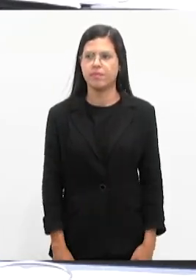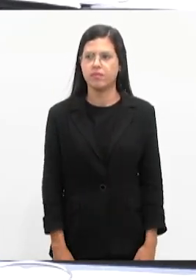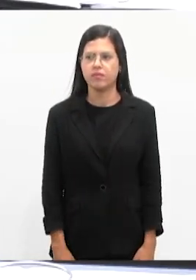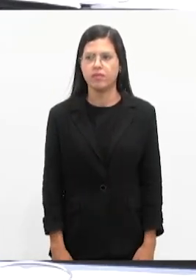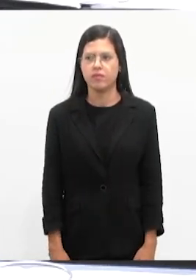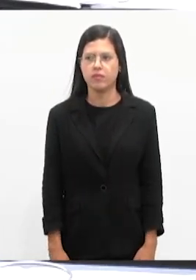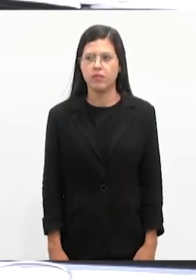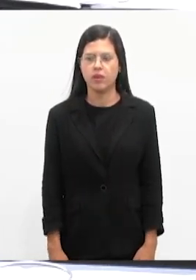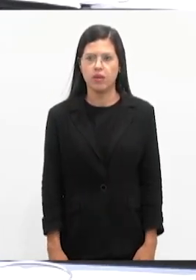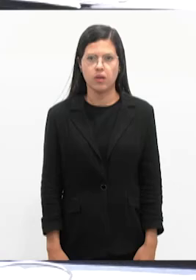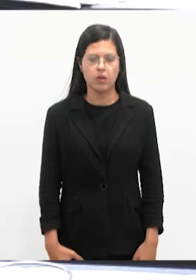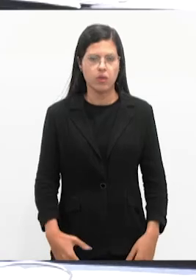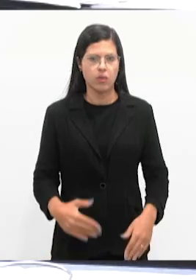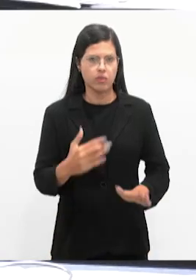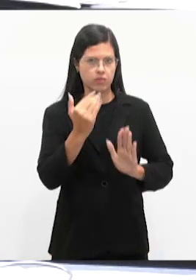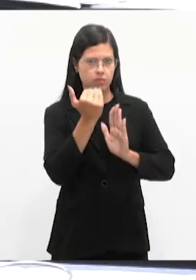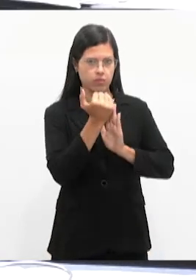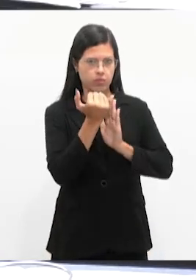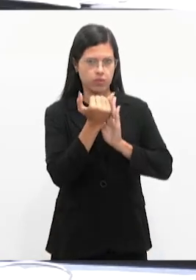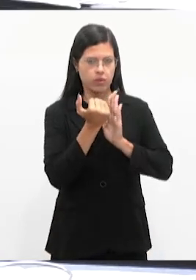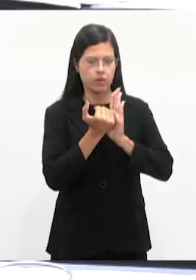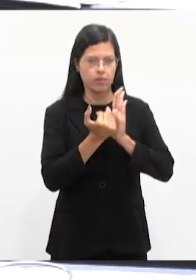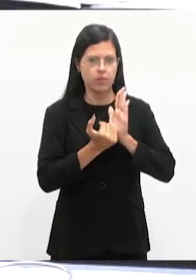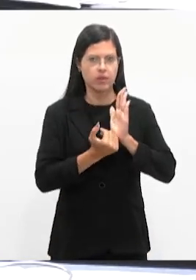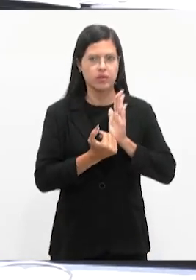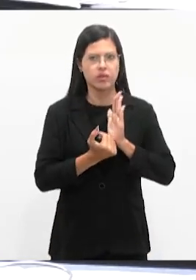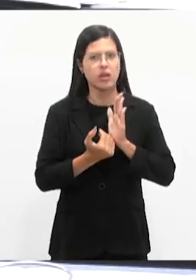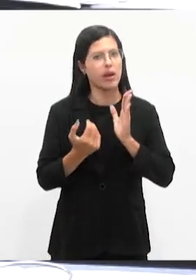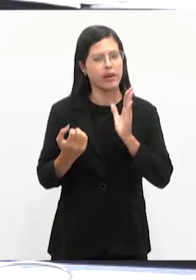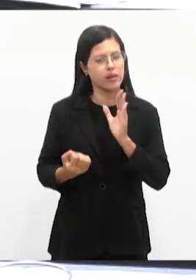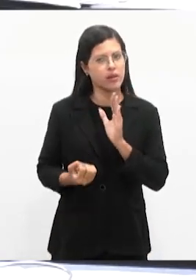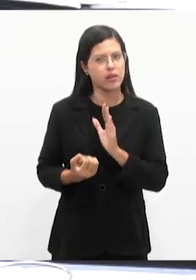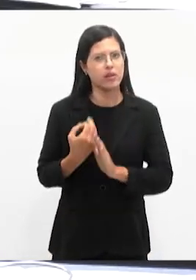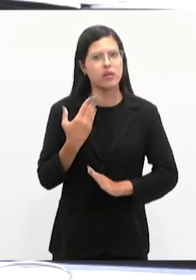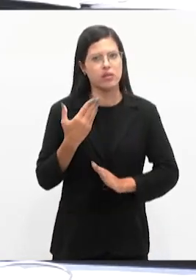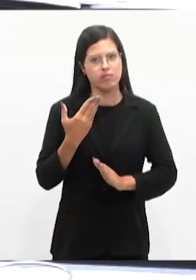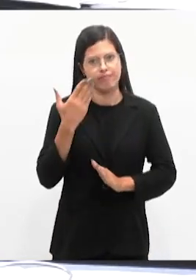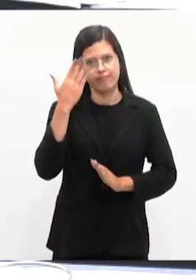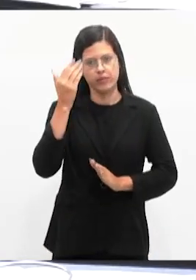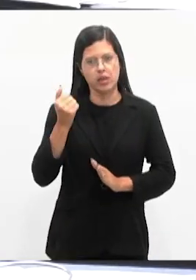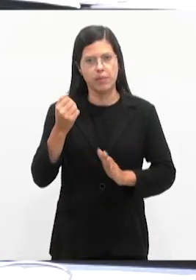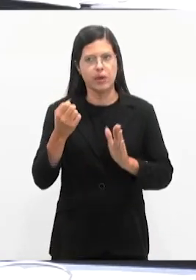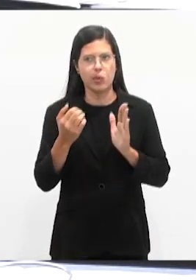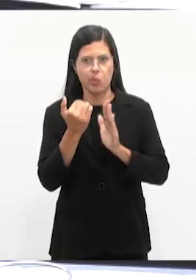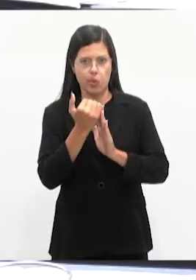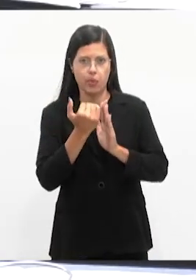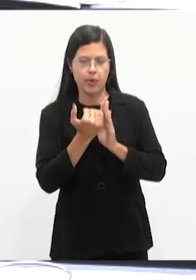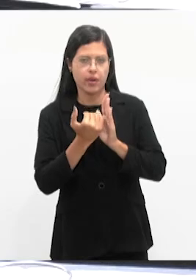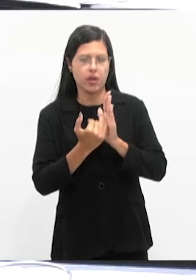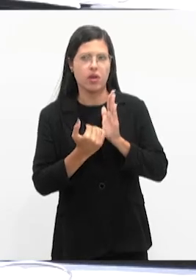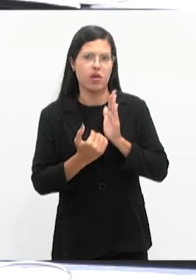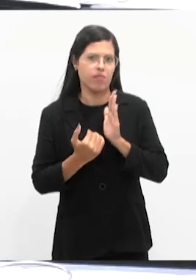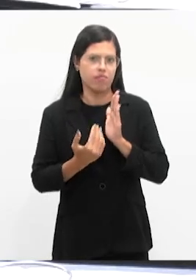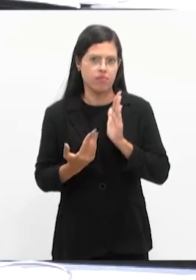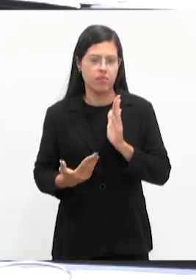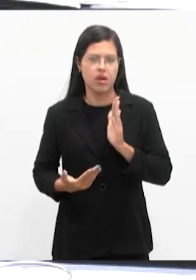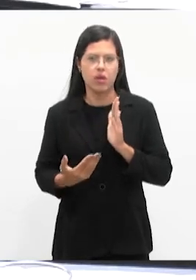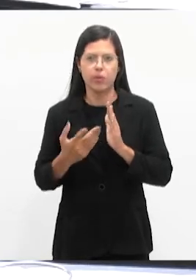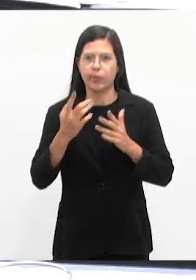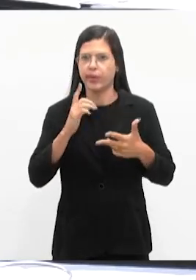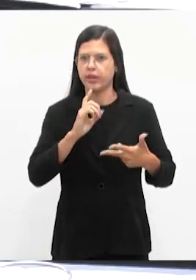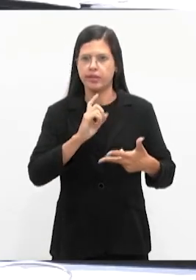num programa que você está instituindo. E a gente sabe que programa é programa. O